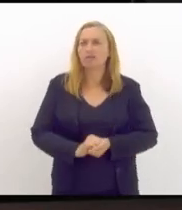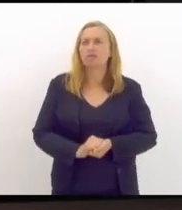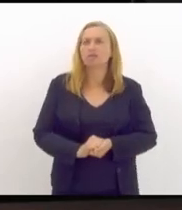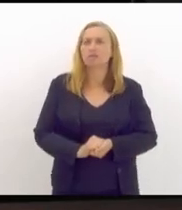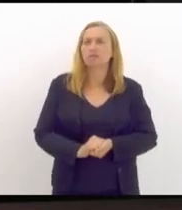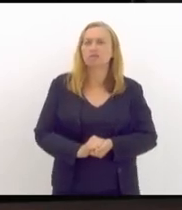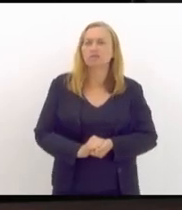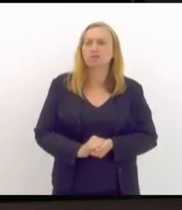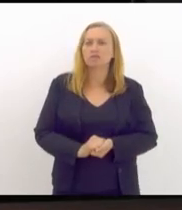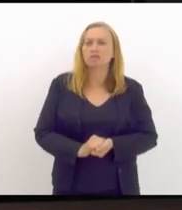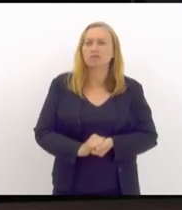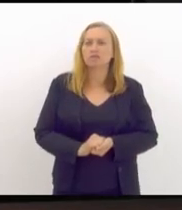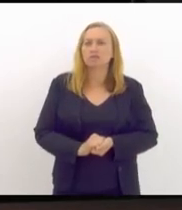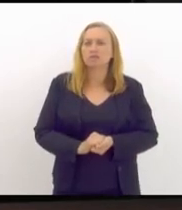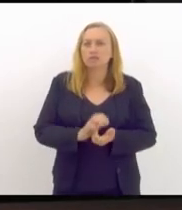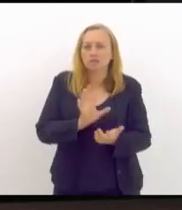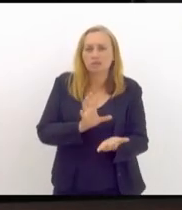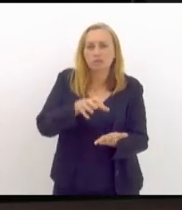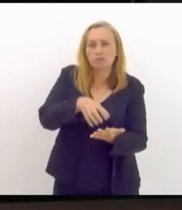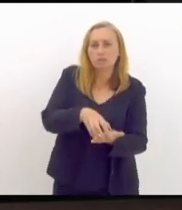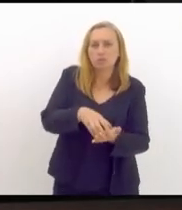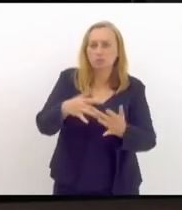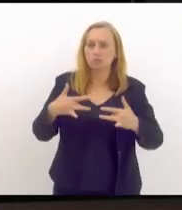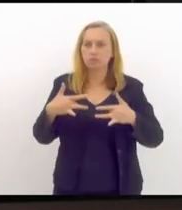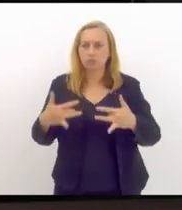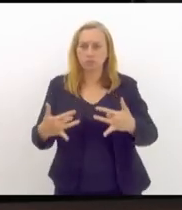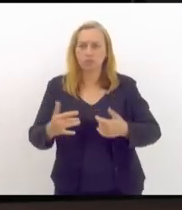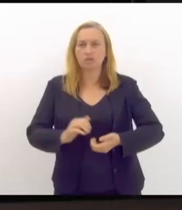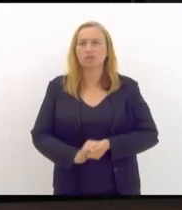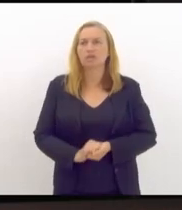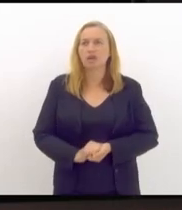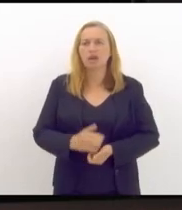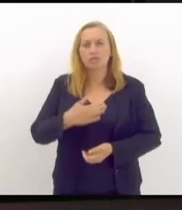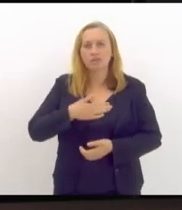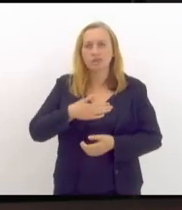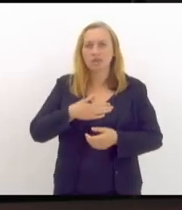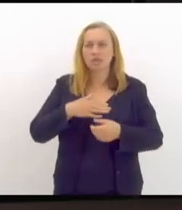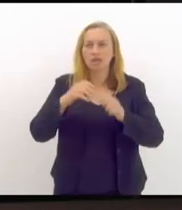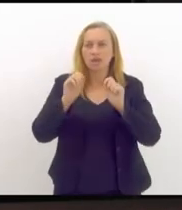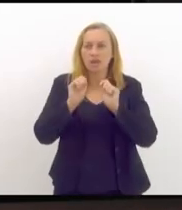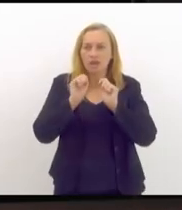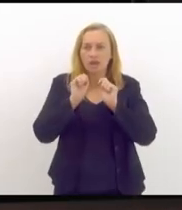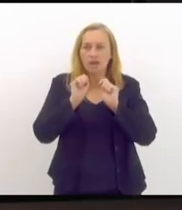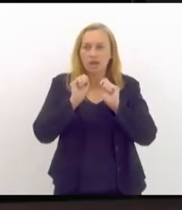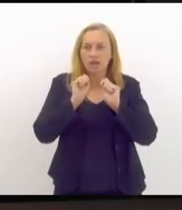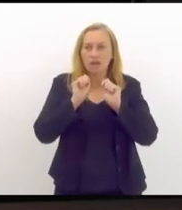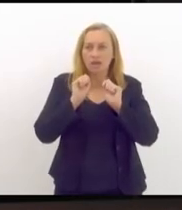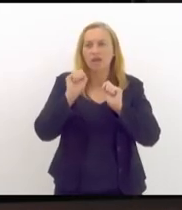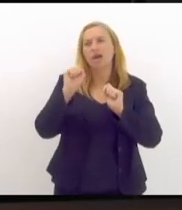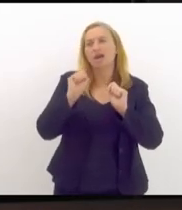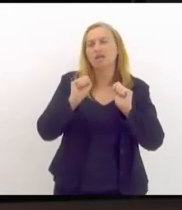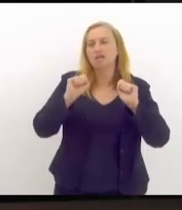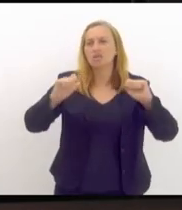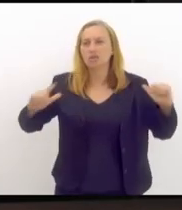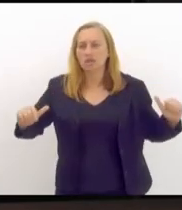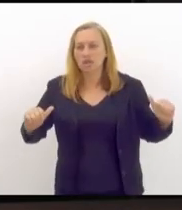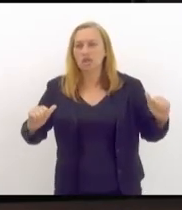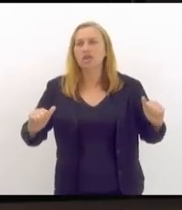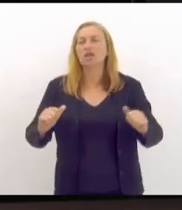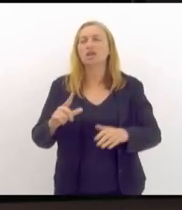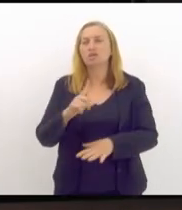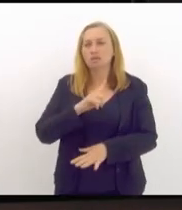a rede de solidariedade a minha assessoria e eu tenho um gabinete no município